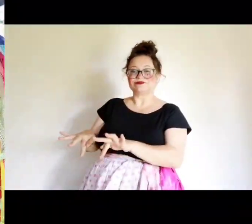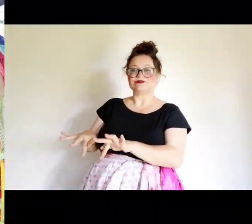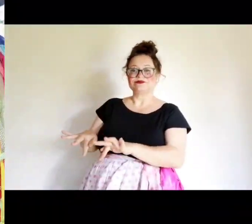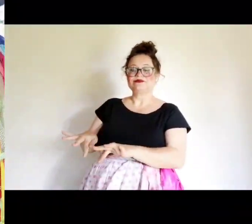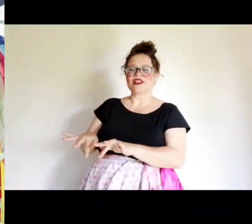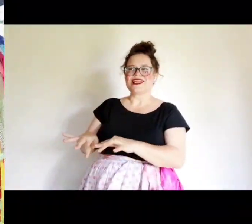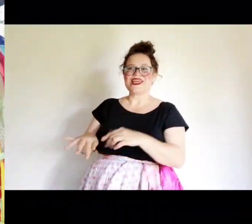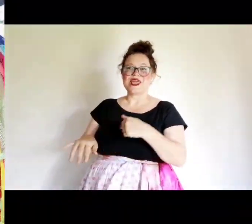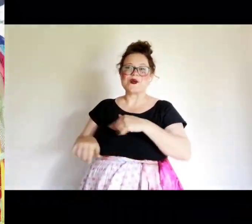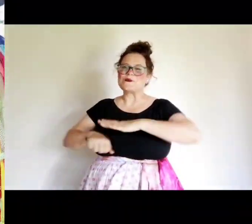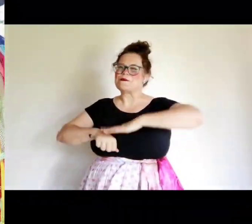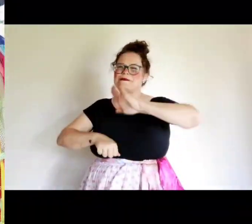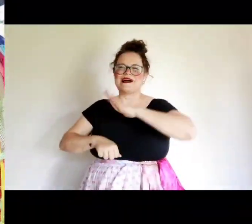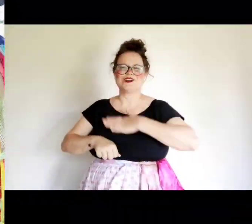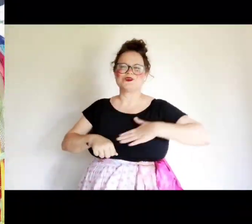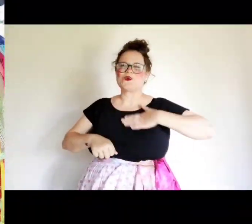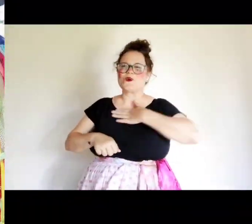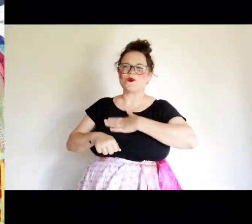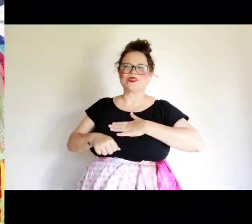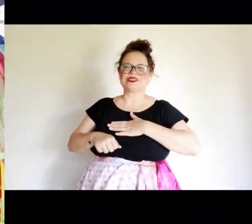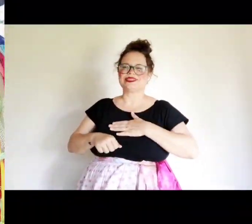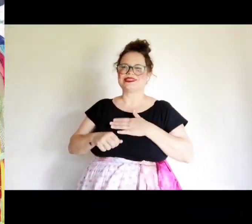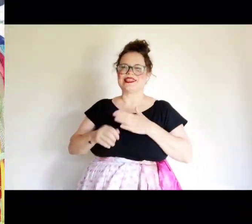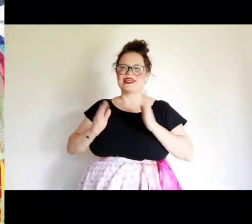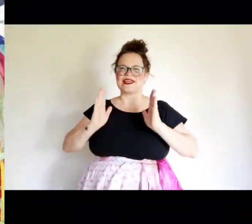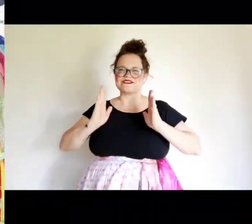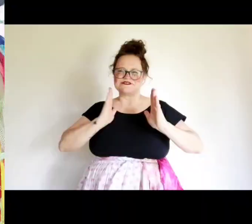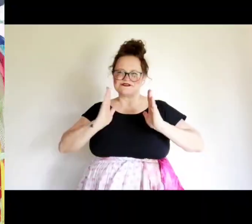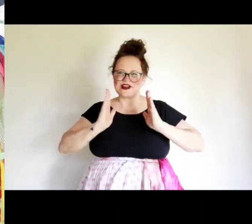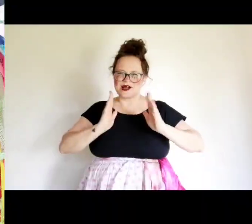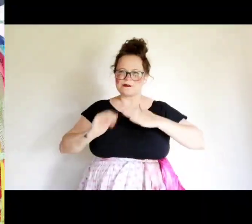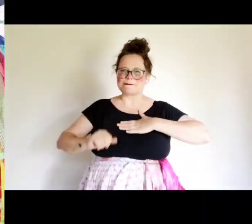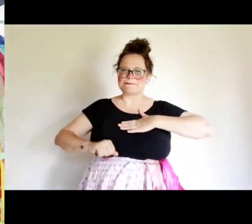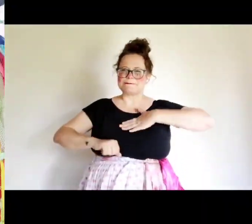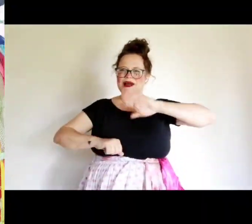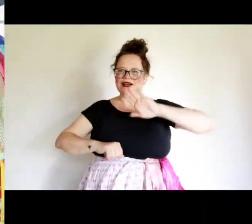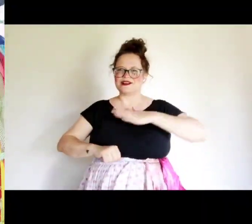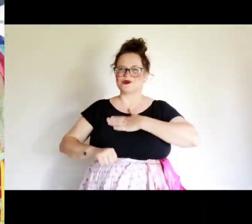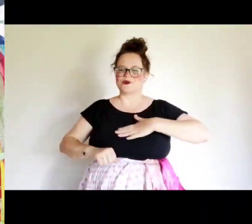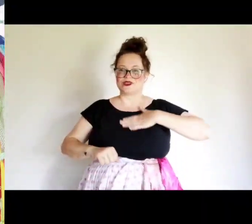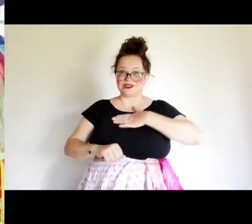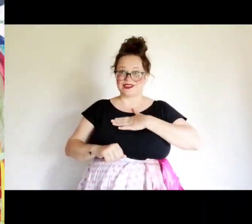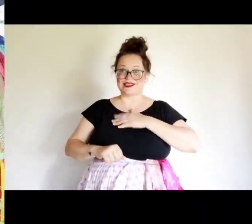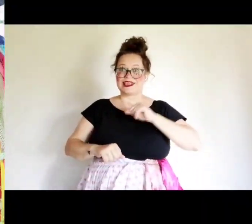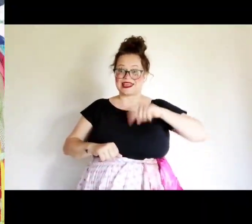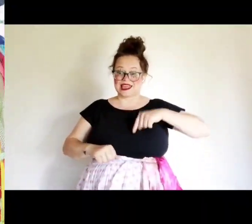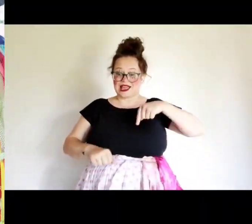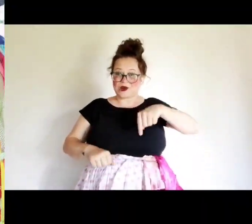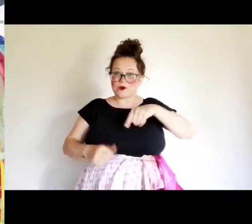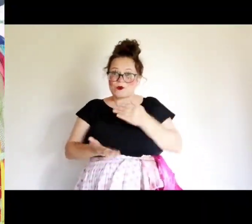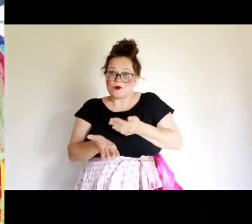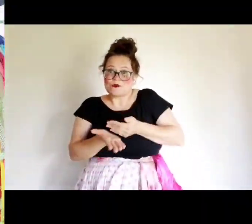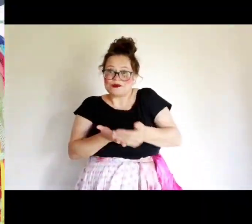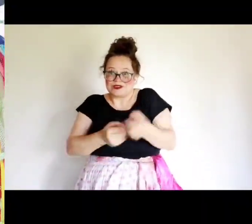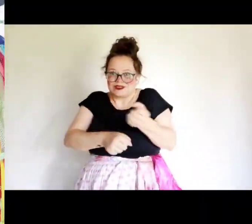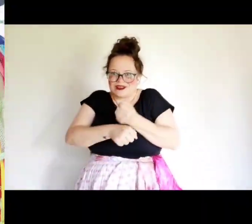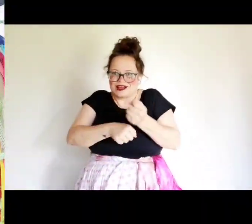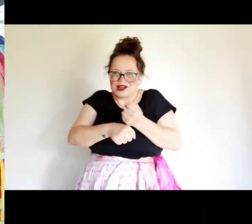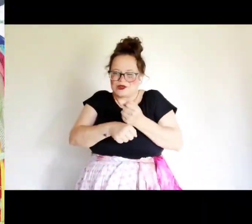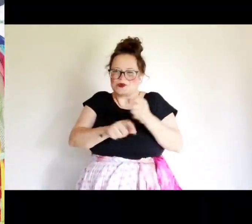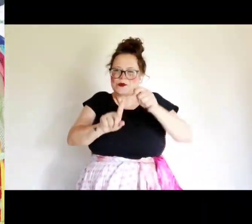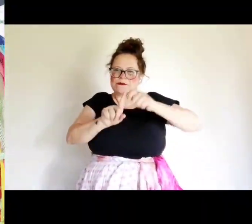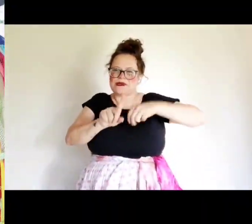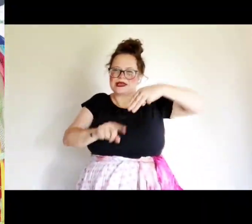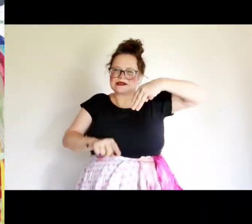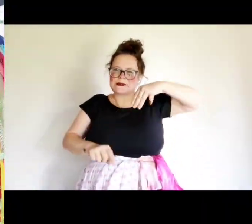Uma das etapas que eu mais gostei foi bem no início do ano, que a gente foi por março